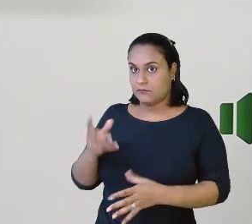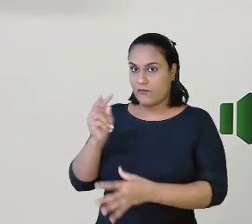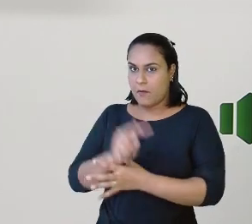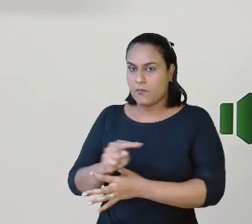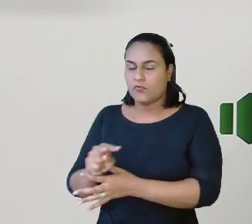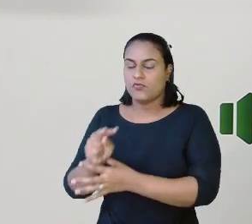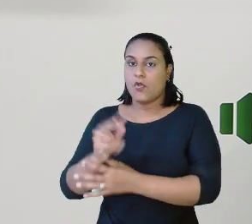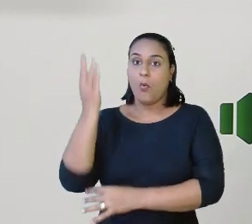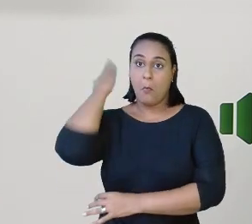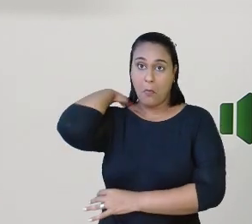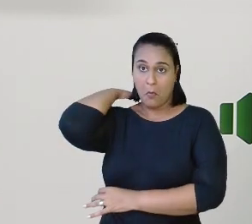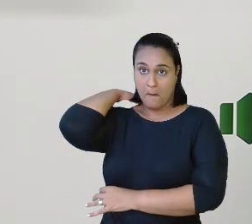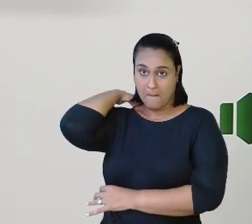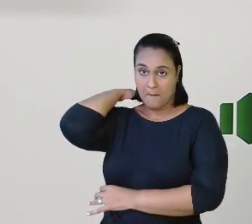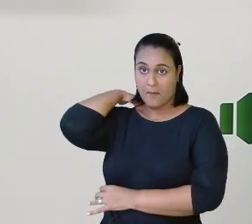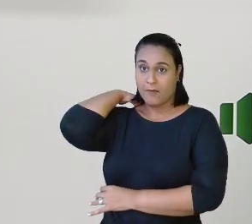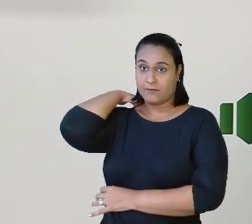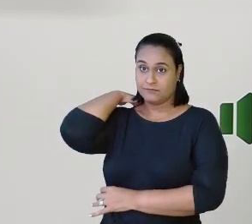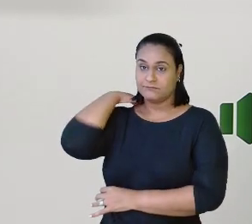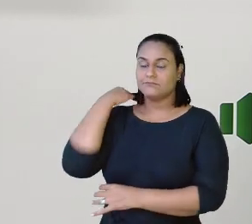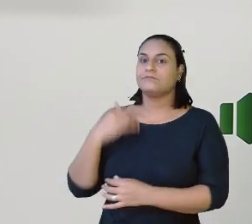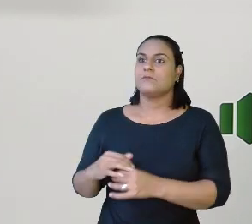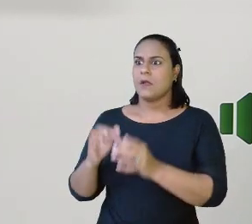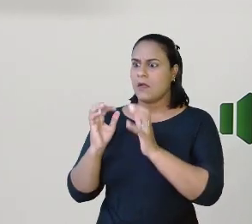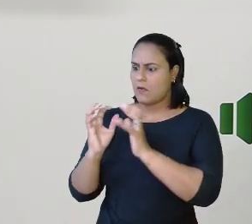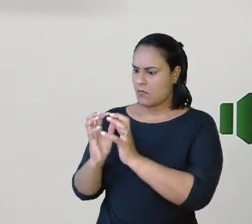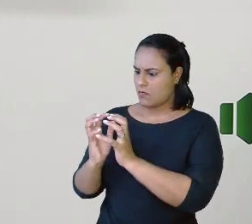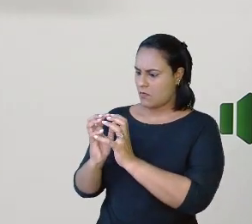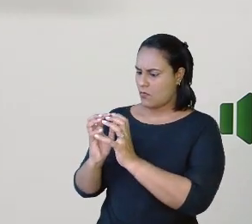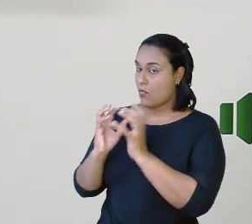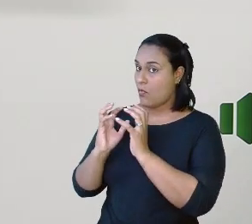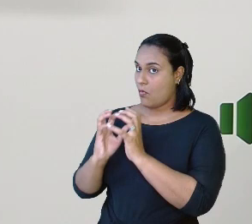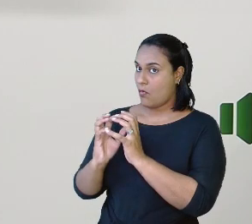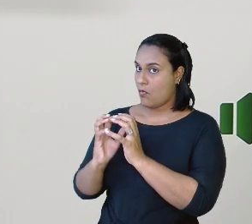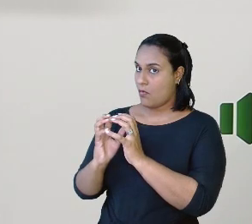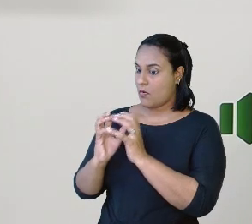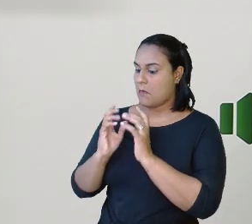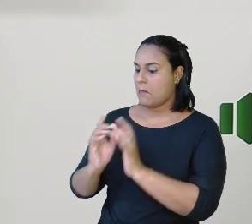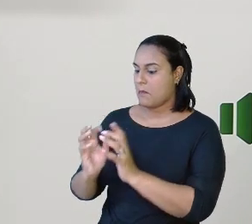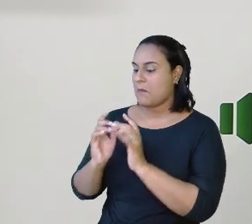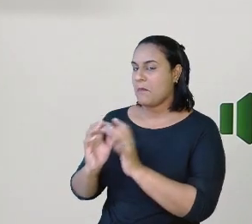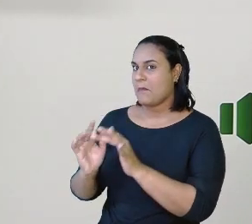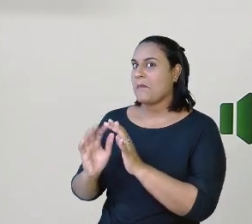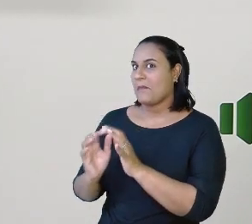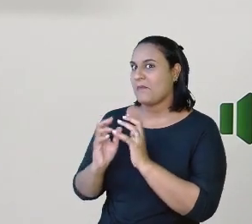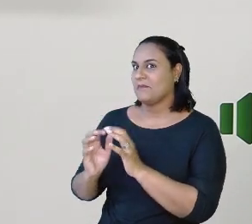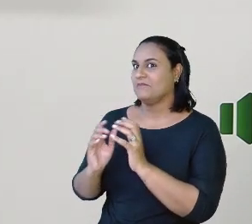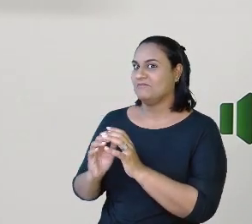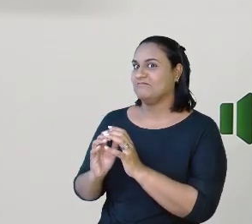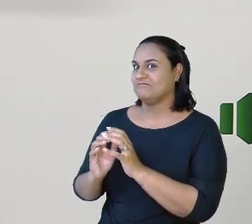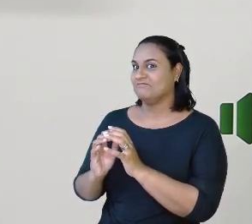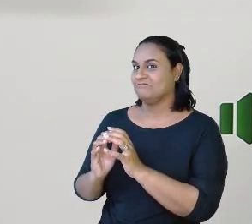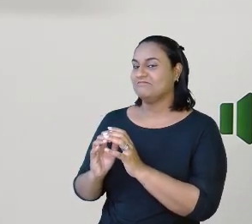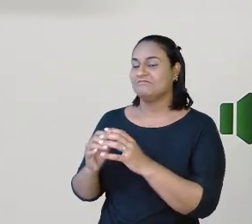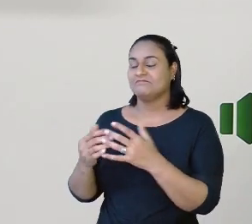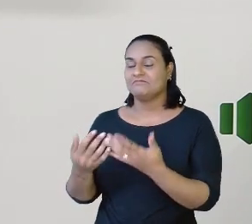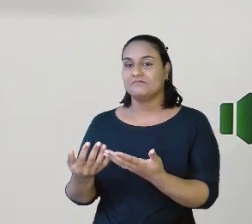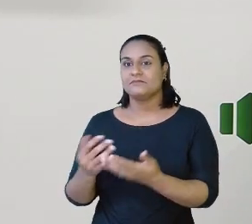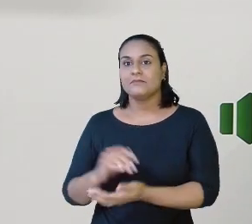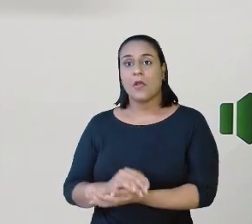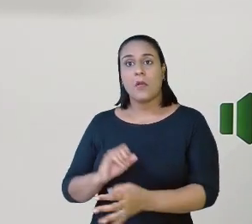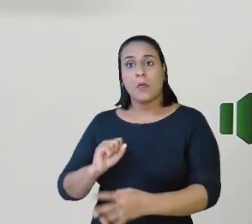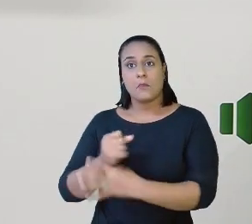os pulmões. Pois é, o crânio protege quem? O nosso cérebro. Então,